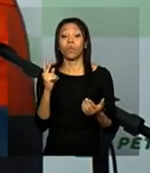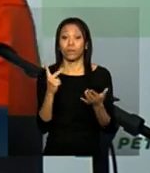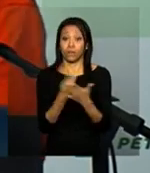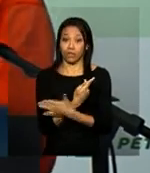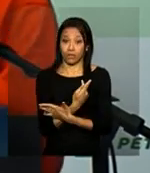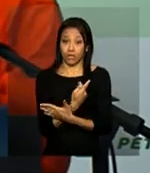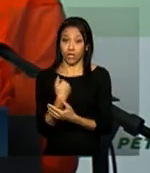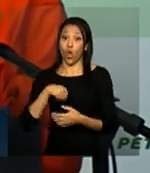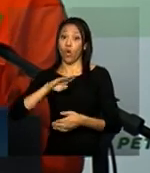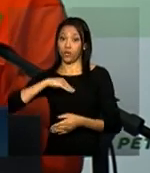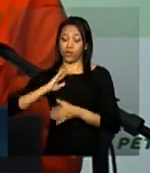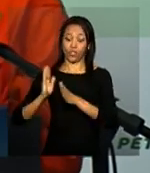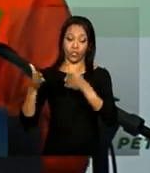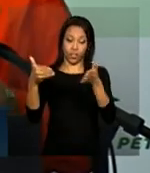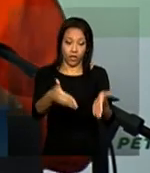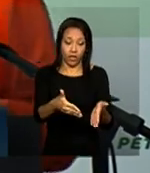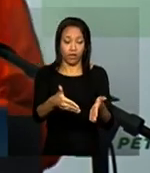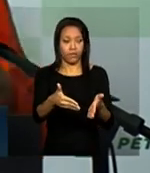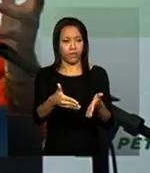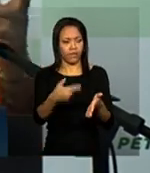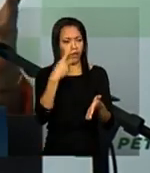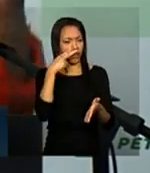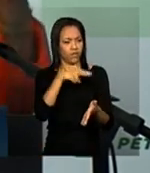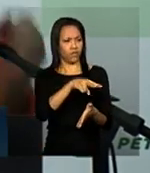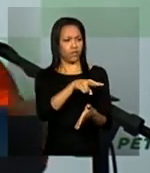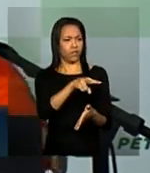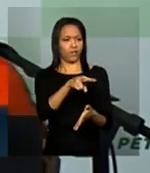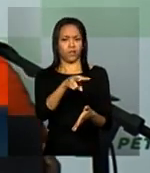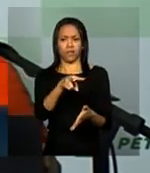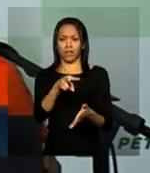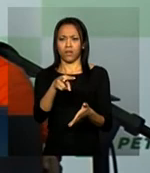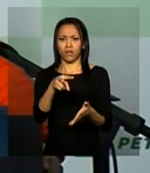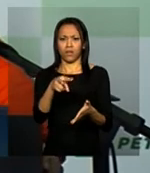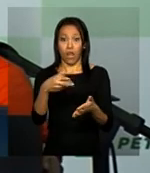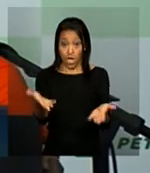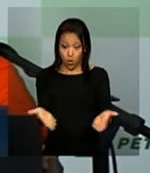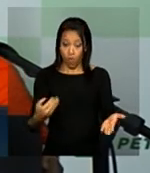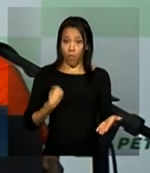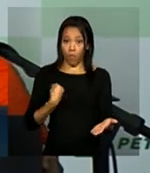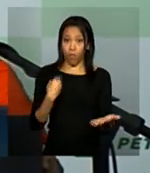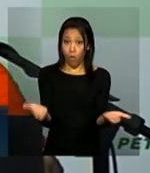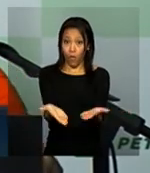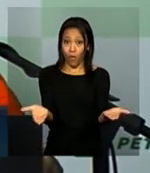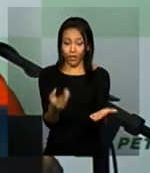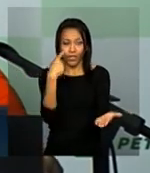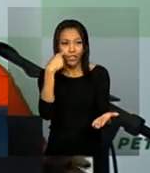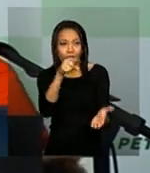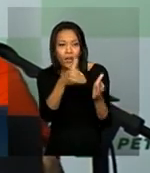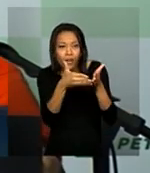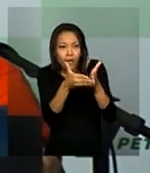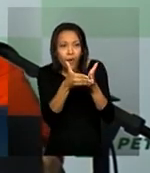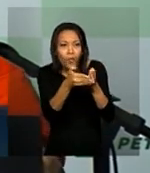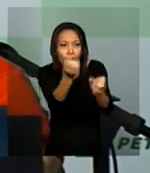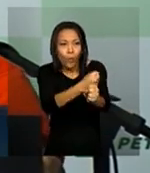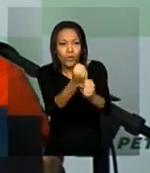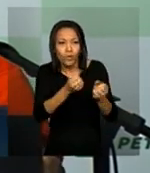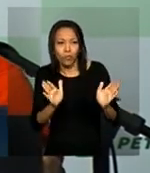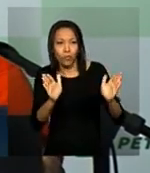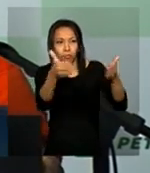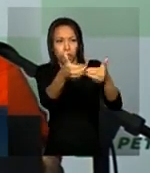a gente chegava no pátio, não tinha essa alegria que tem aqui quando a gente olha no estaleiro e vê todo mundo no